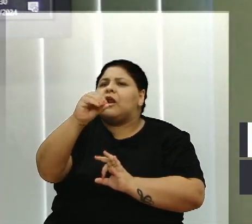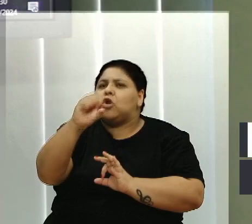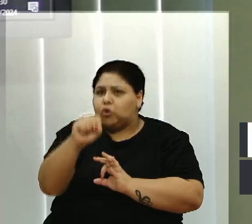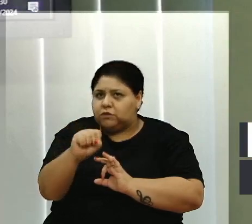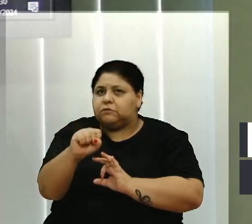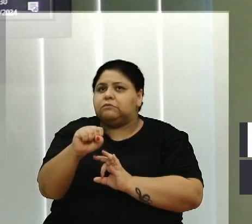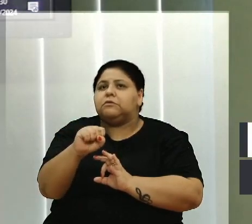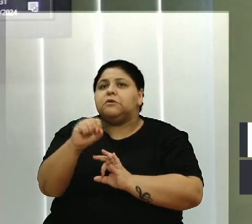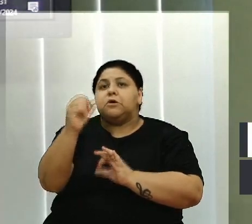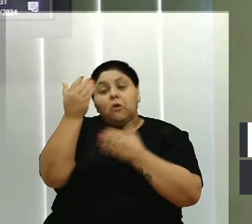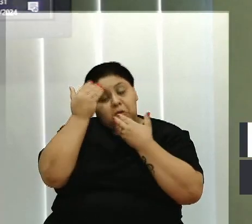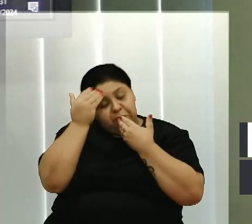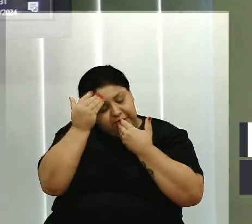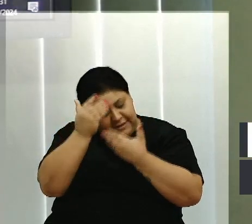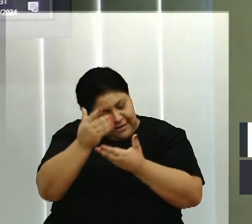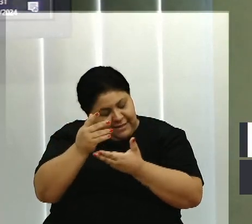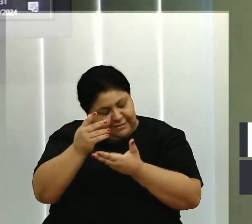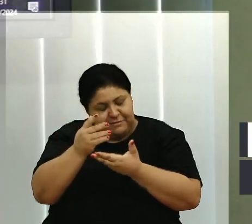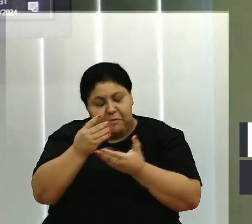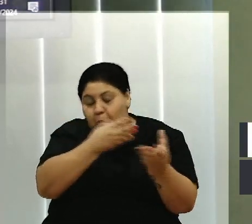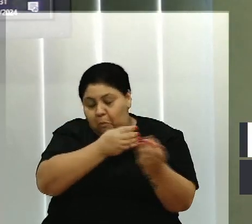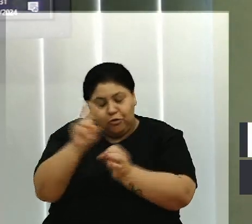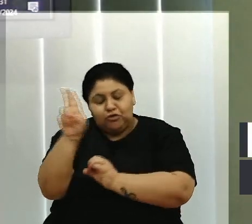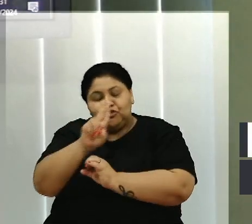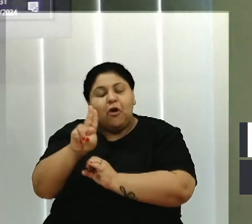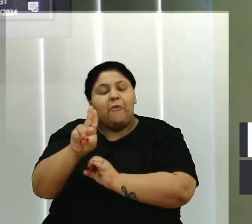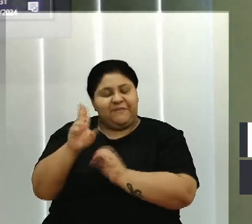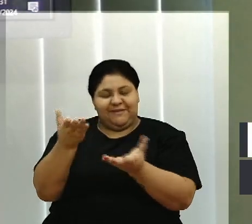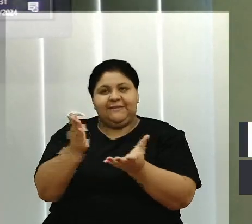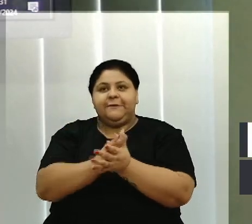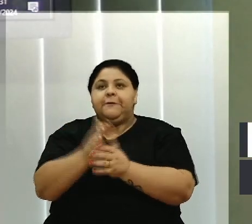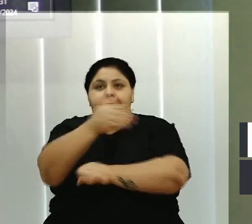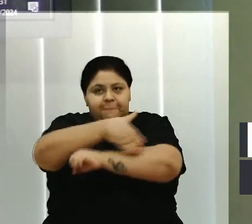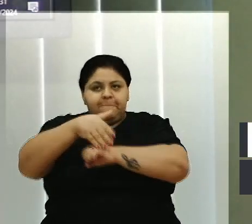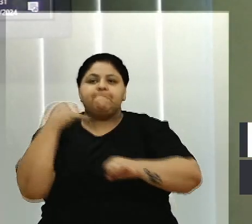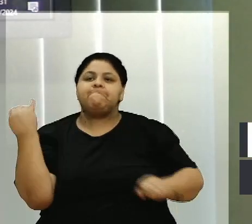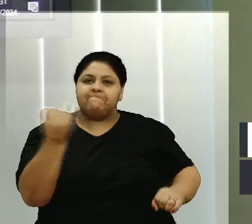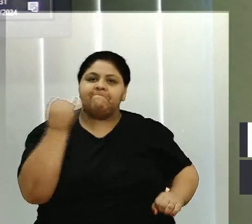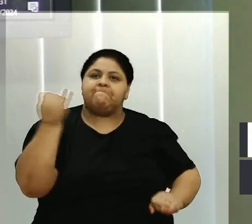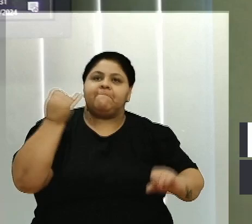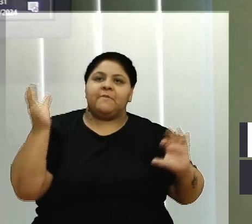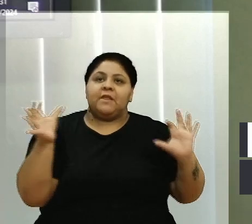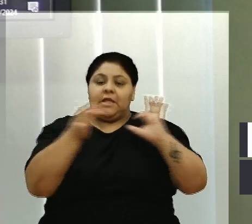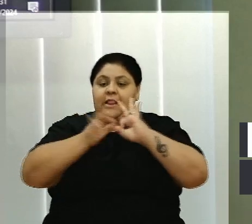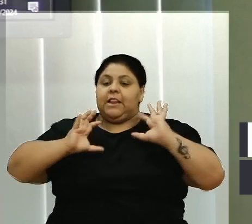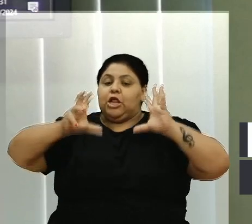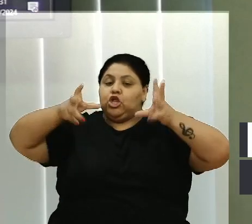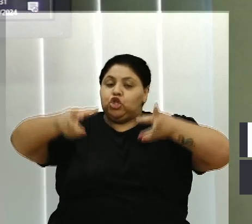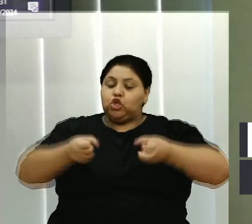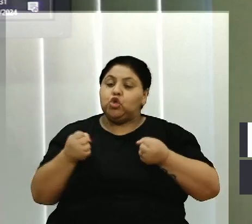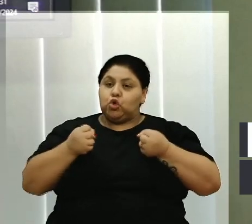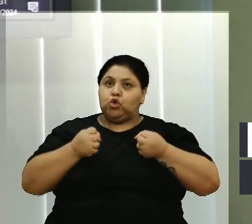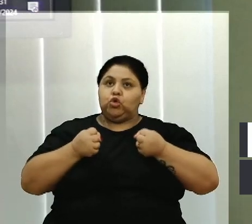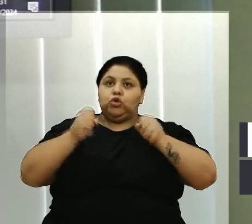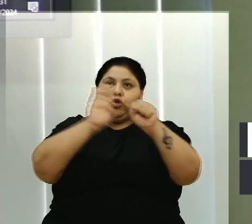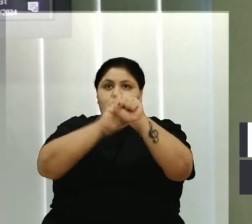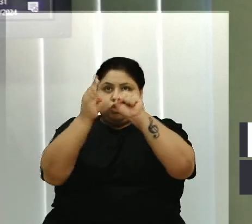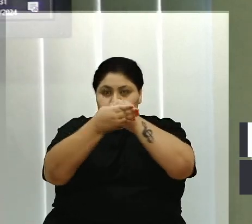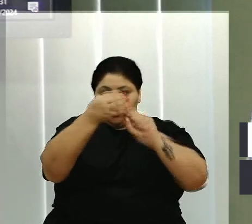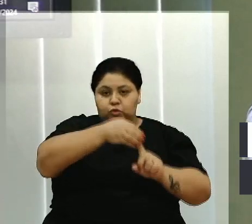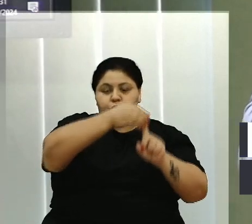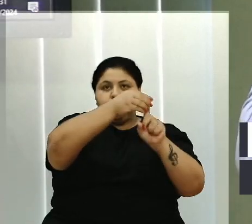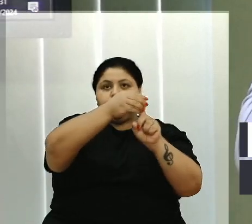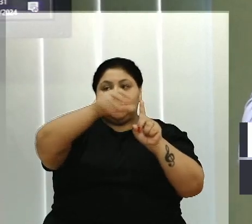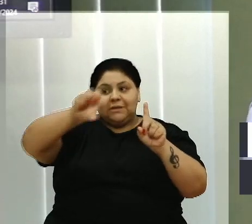gente lembra de quase todos, mas não é fácil, né? E é uma via super importante para a ligação de todos esses bairros, principalmente da Zona